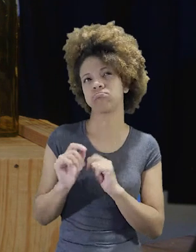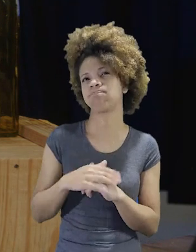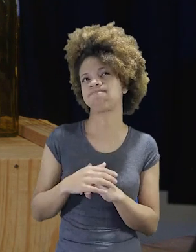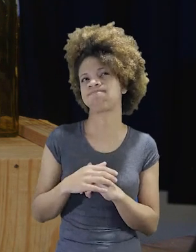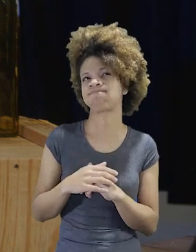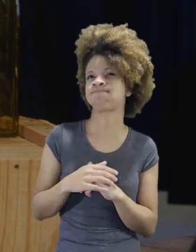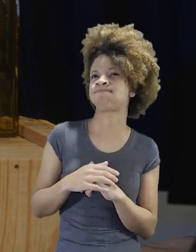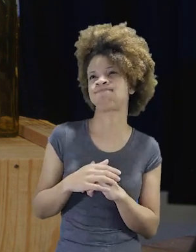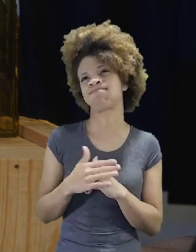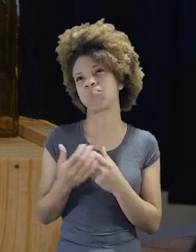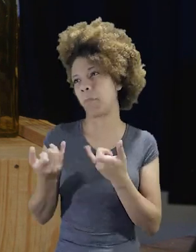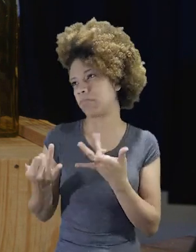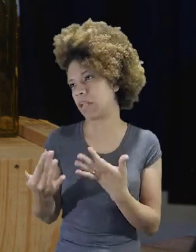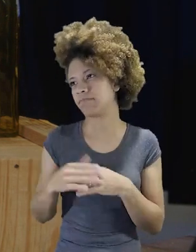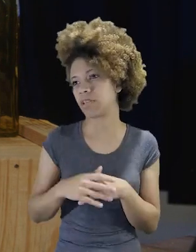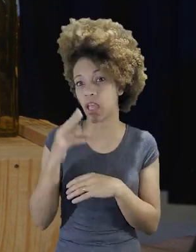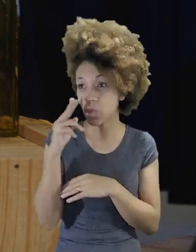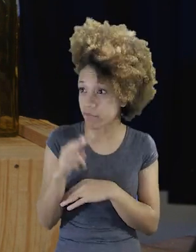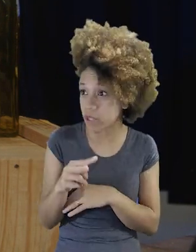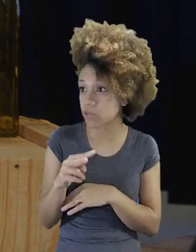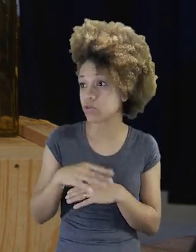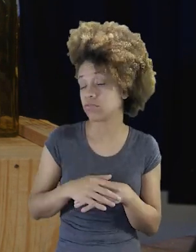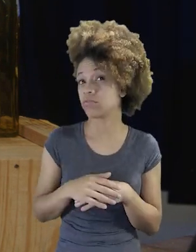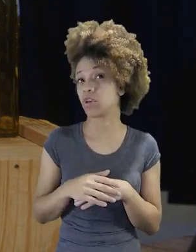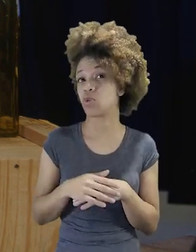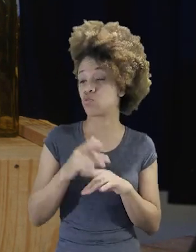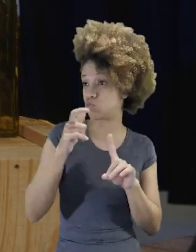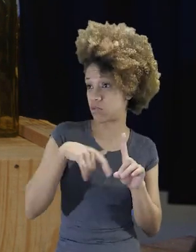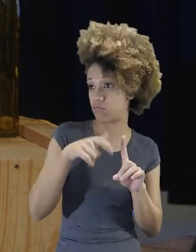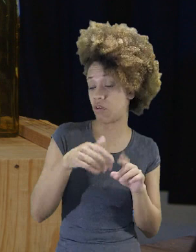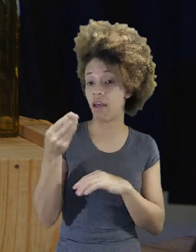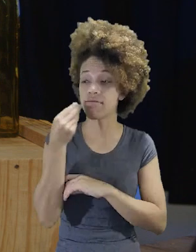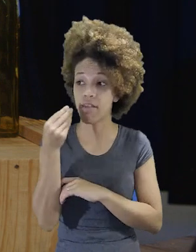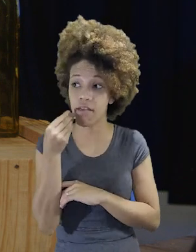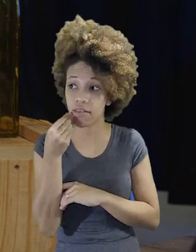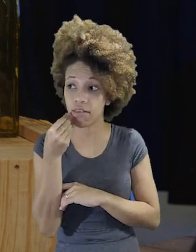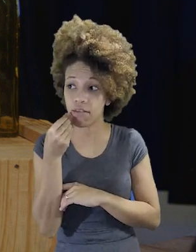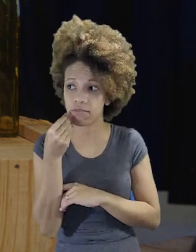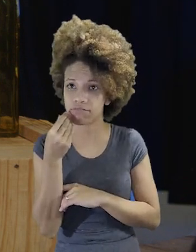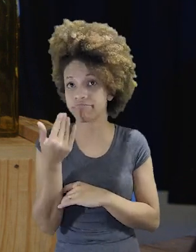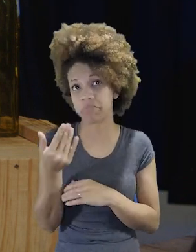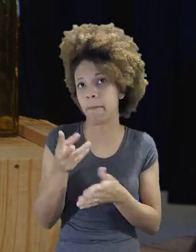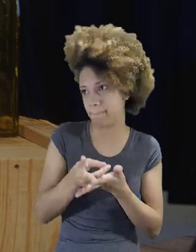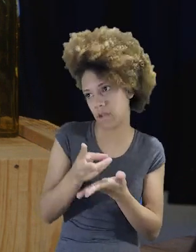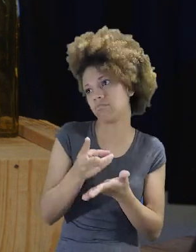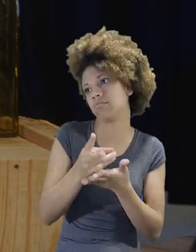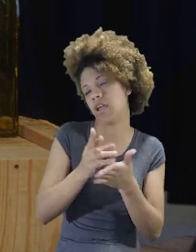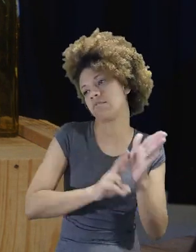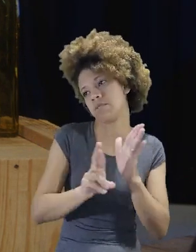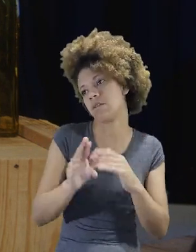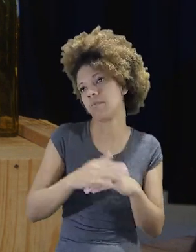a maior parte dos Artistas tenta tenta né manter essa representar nisso entendendo que tipo Às vezes o público dele